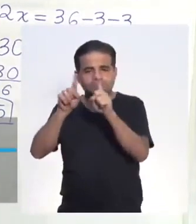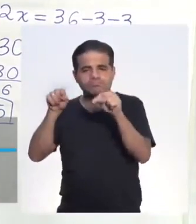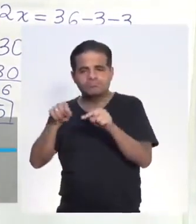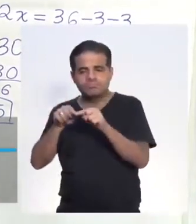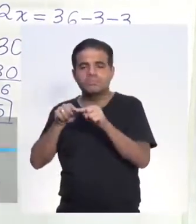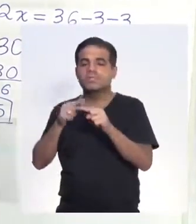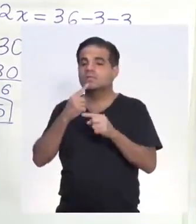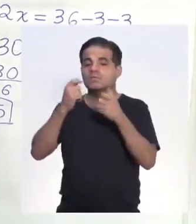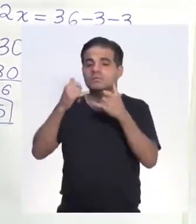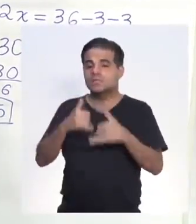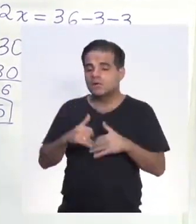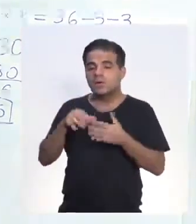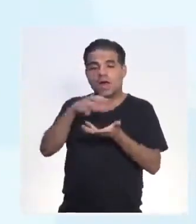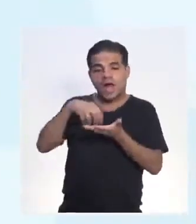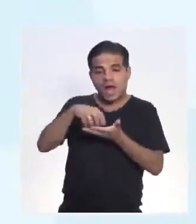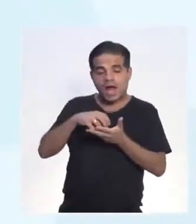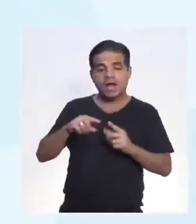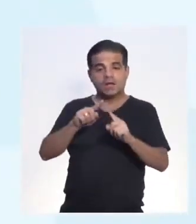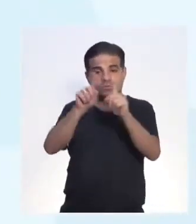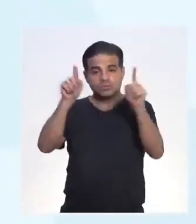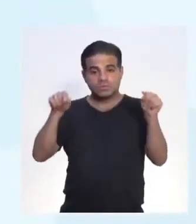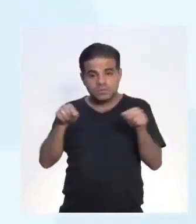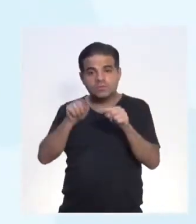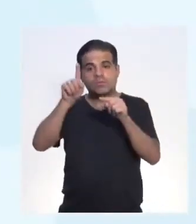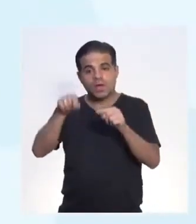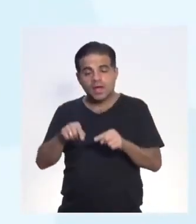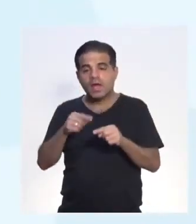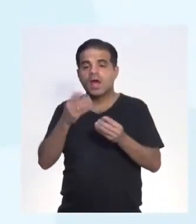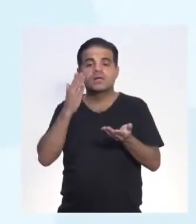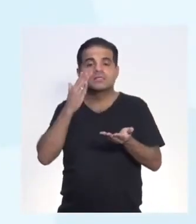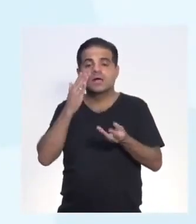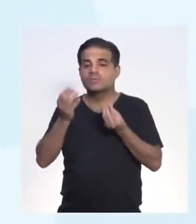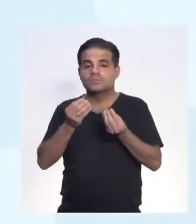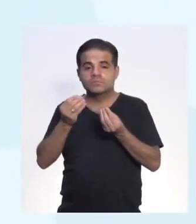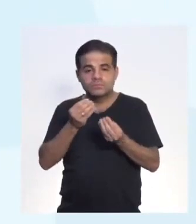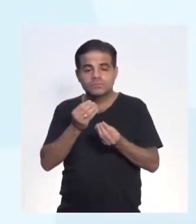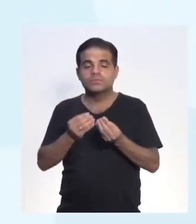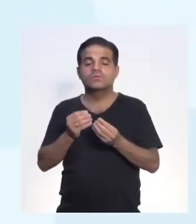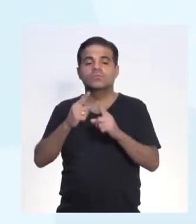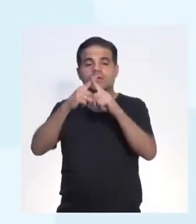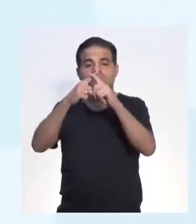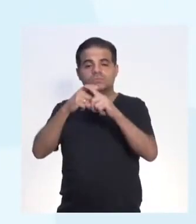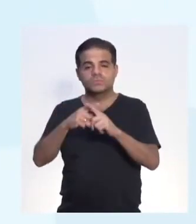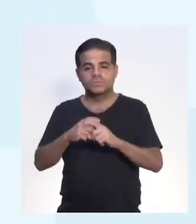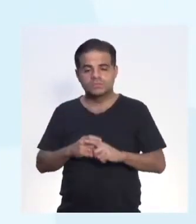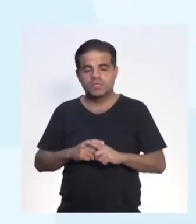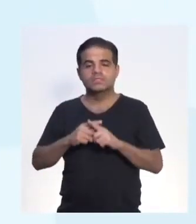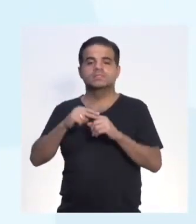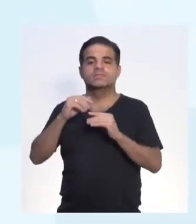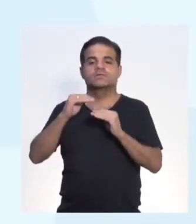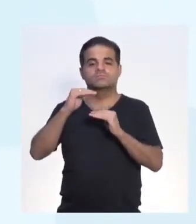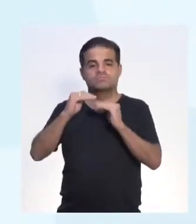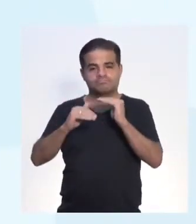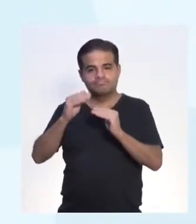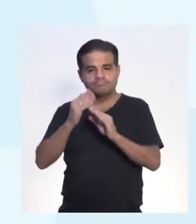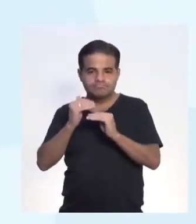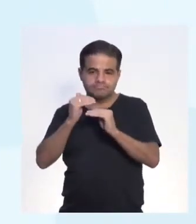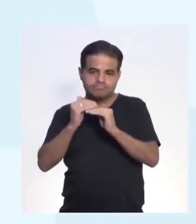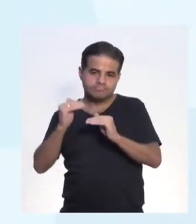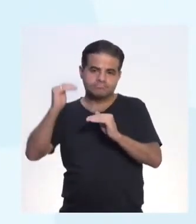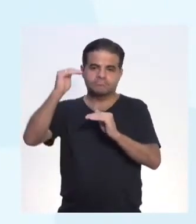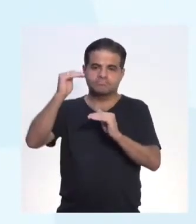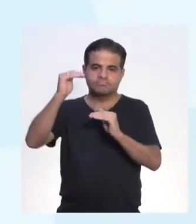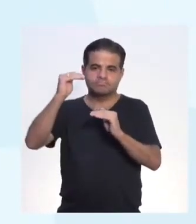está falando assim, a área de um retângulo é determinada pela multiplicação da medida do seu lado